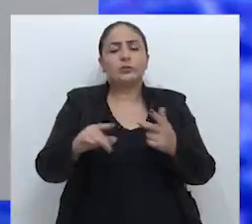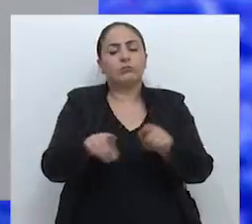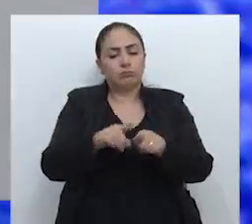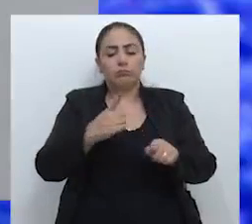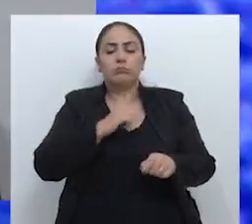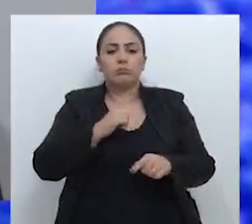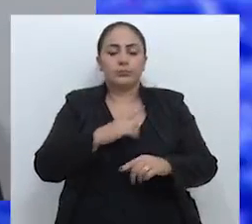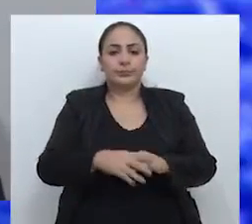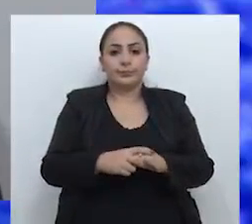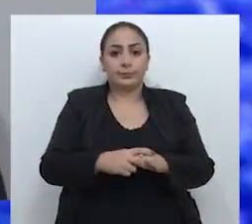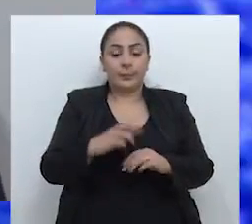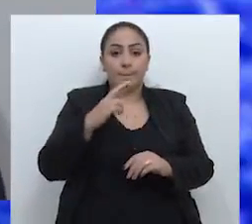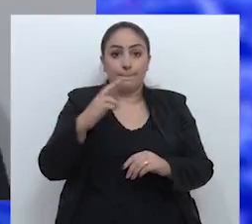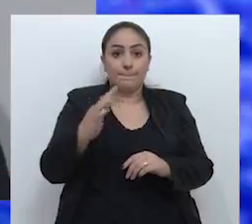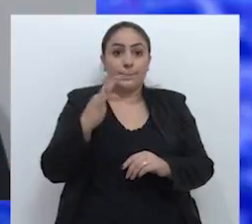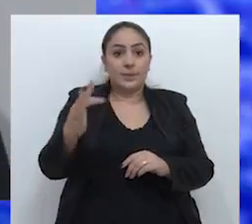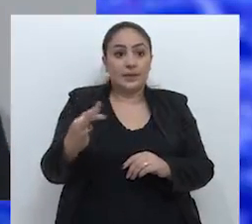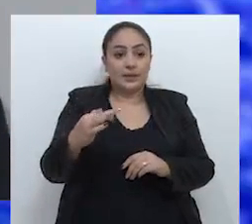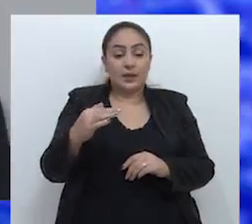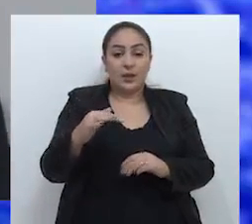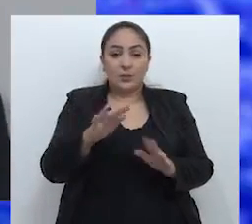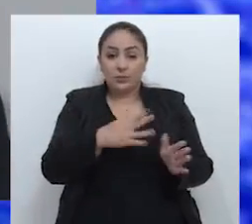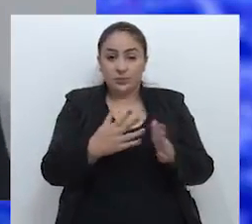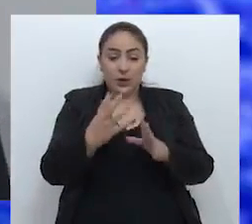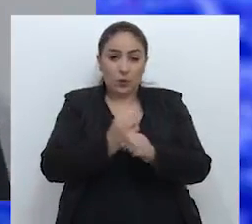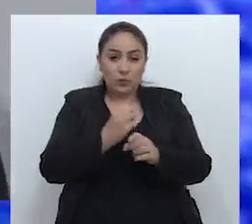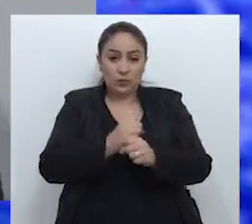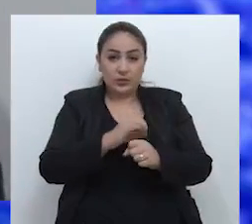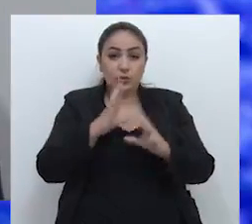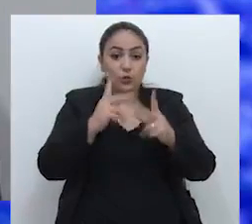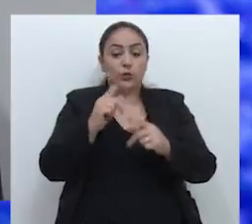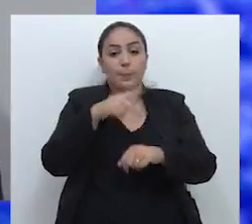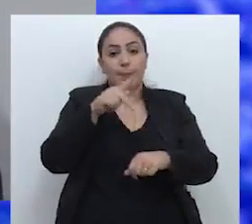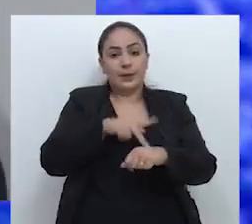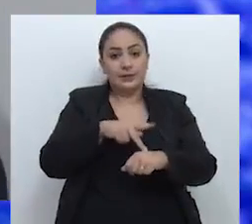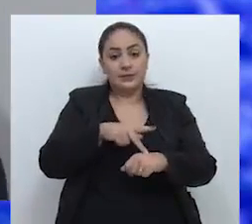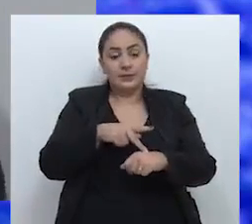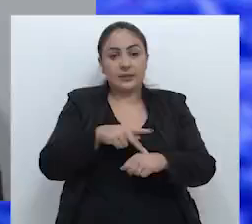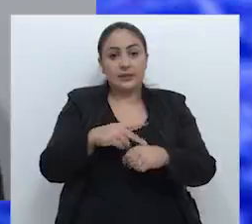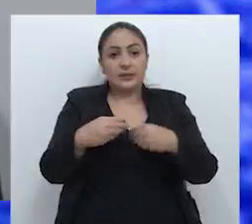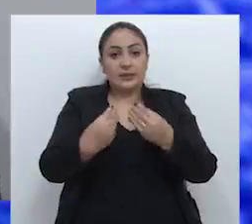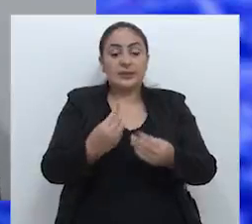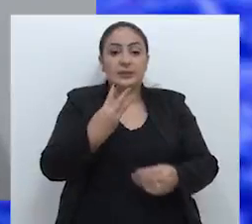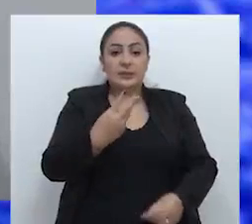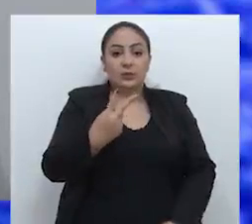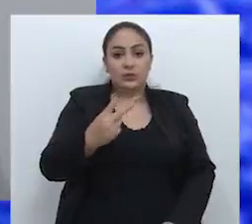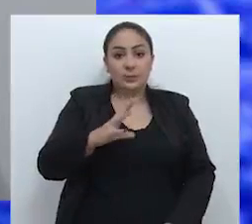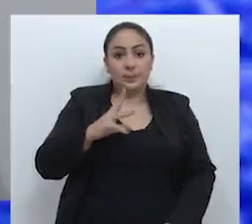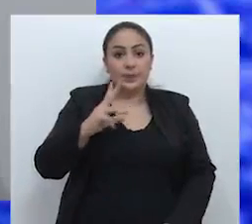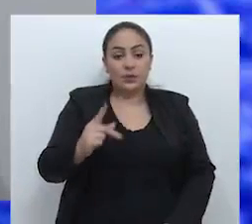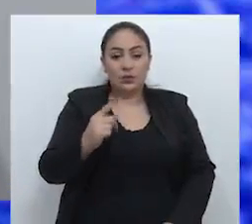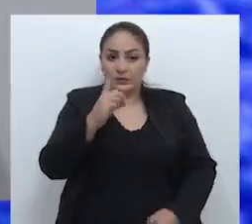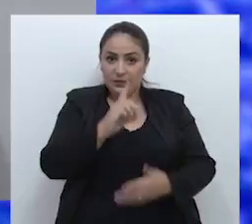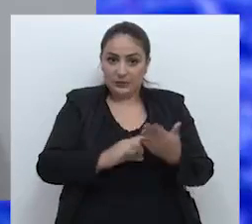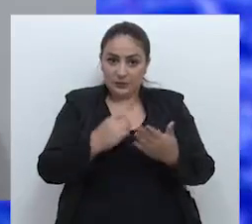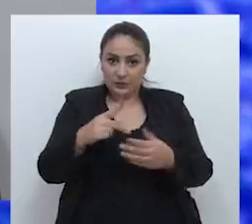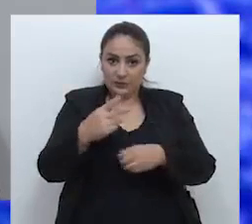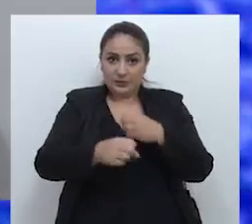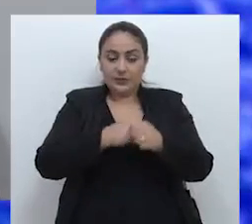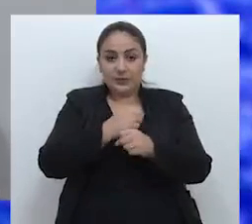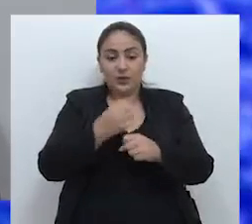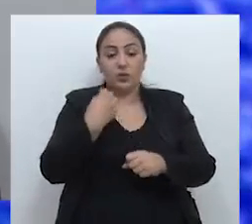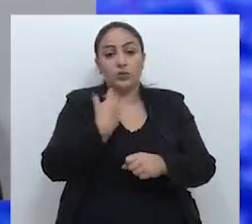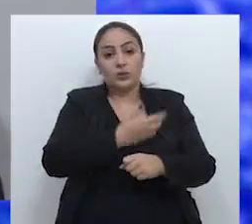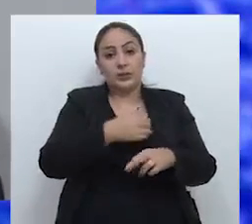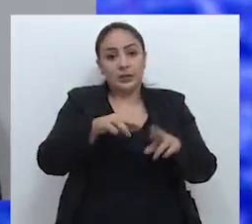essa destinação. A Receita Federal estima que em todo o país serão entregues cerca de 32 milhões de declarações neste ano. Na nossa